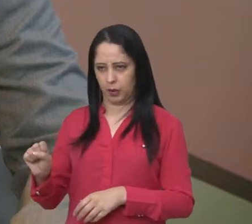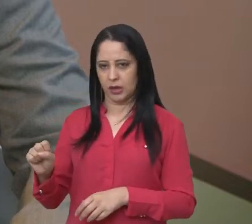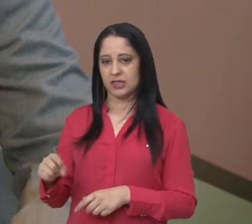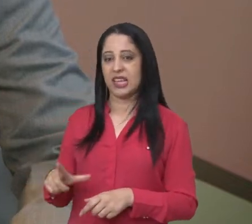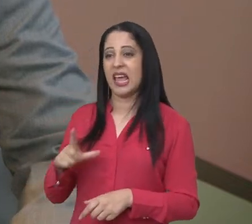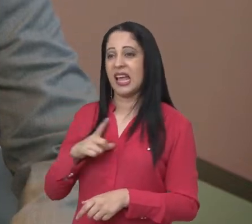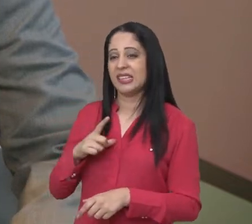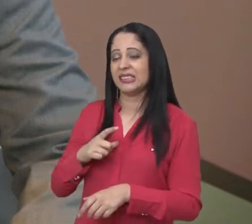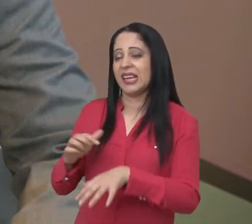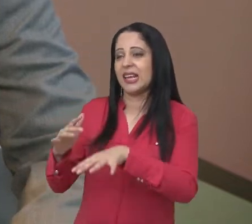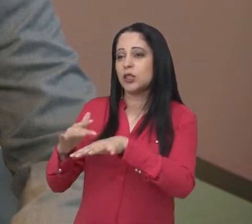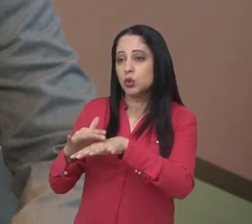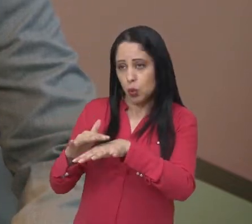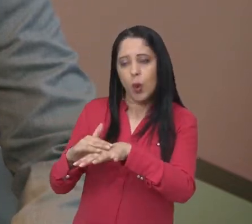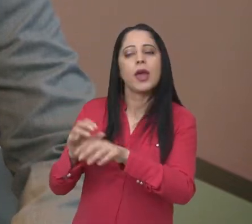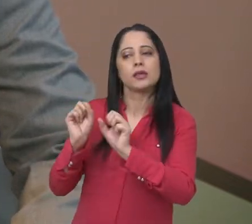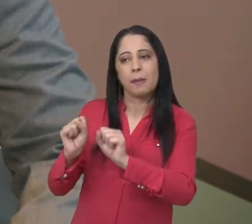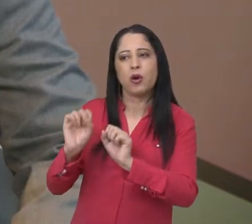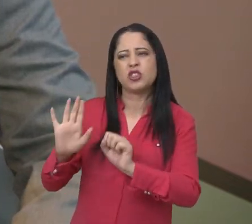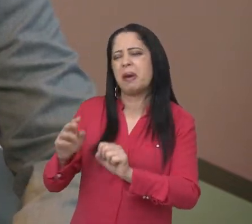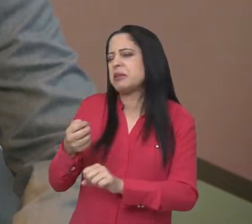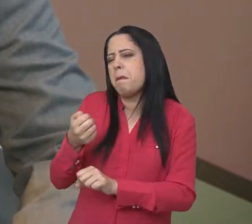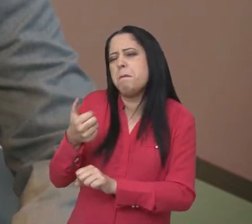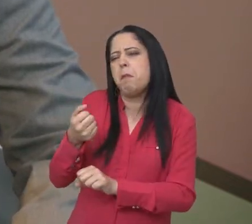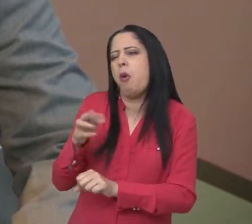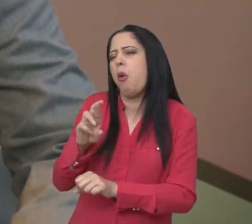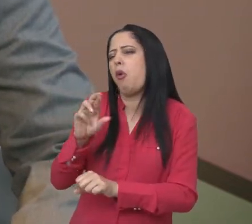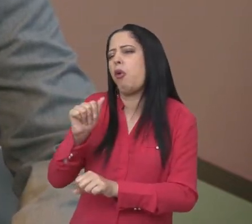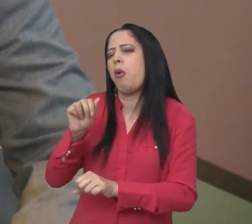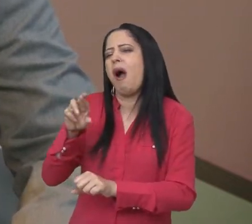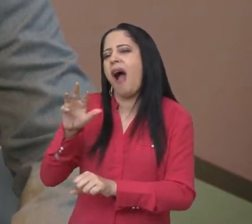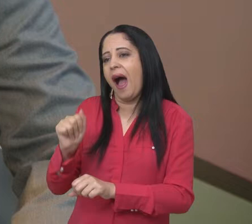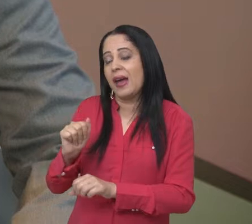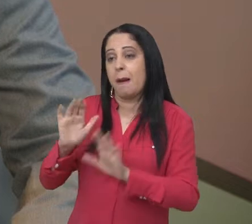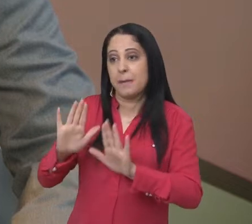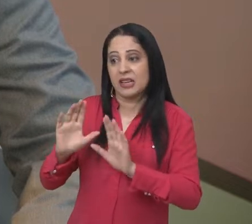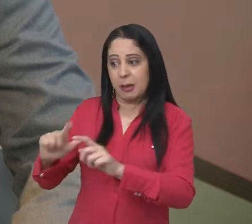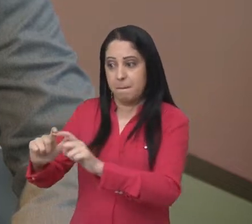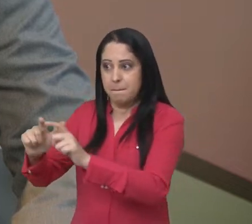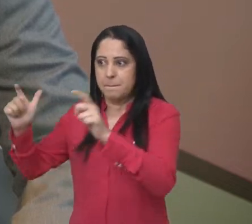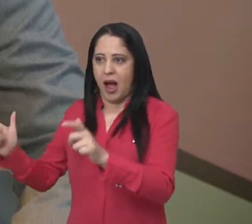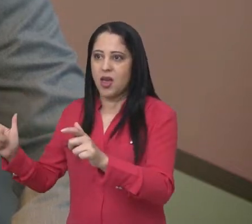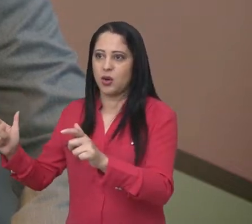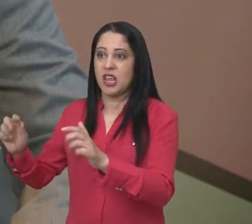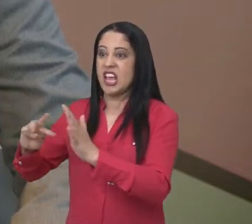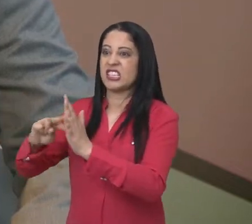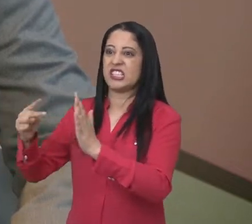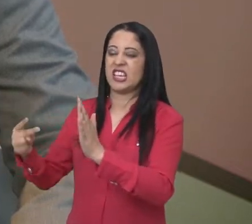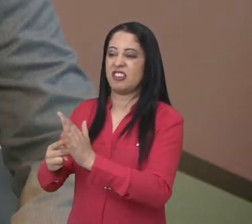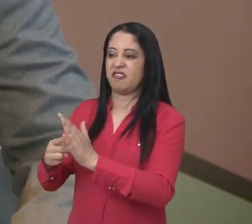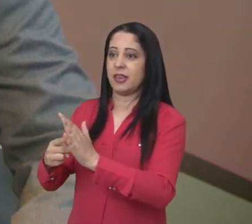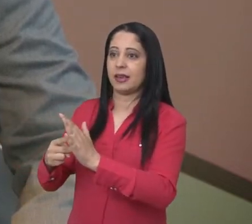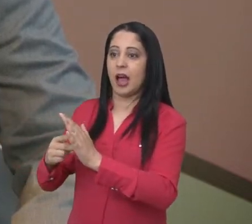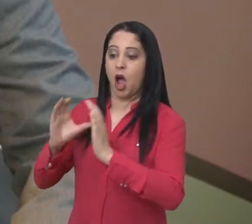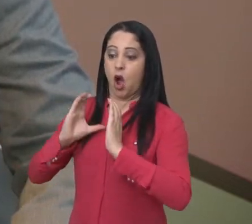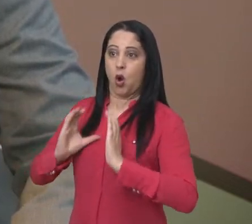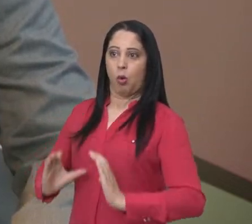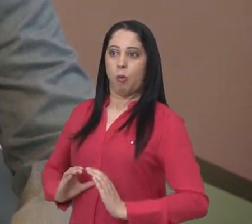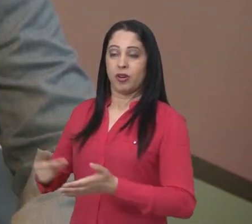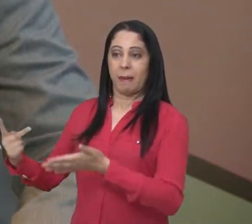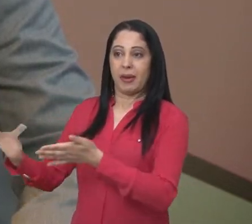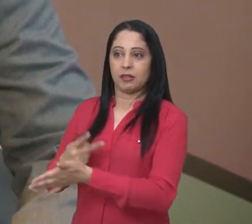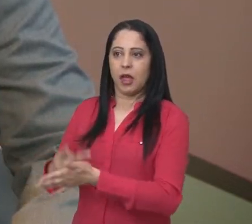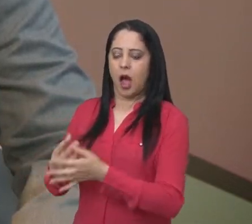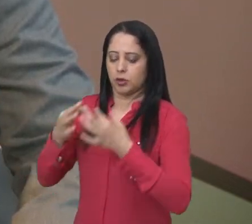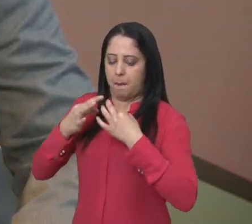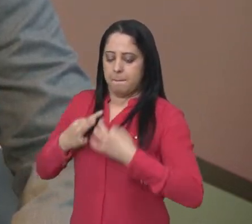já nasce com elas é um pouco mais raro. O mais comum é realmente os maus hábitos vão causando problemas de